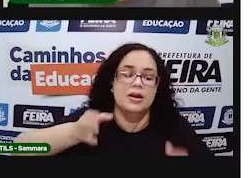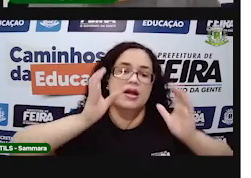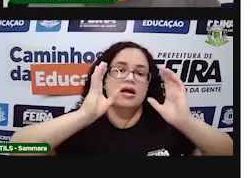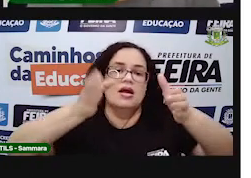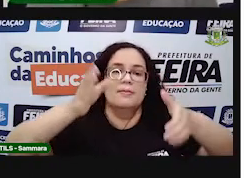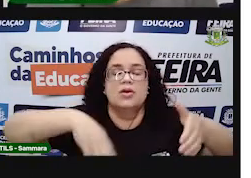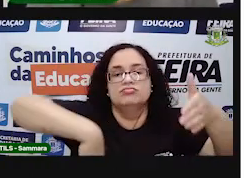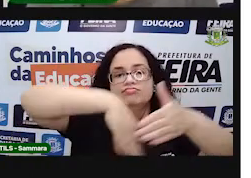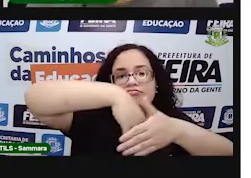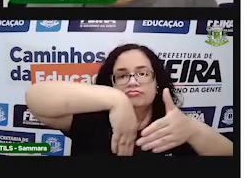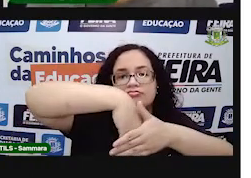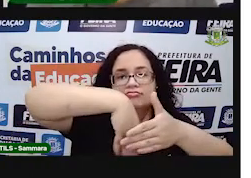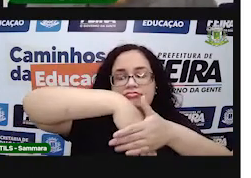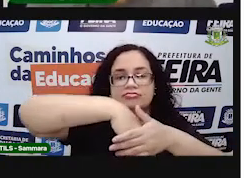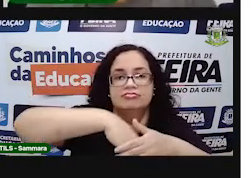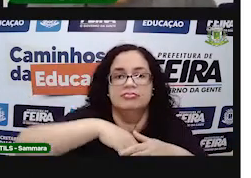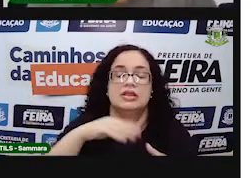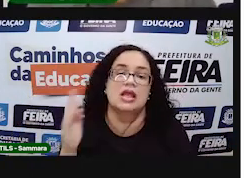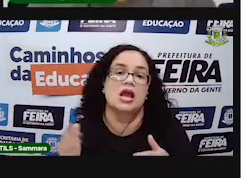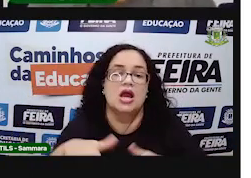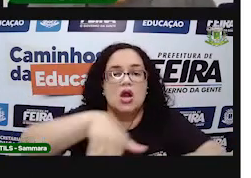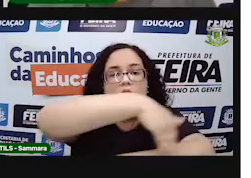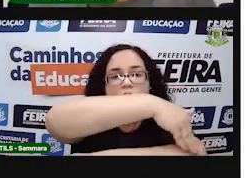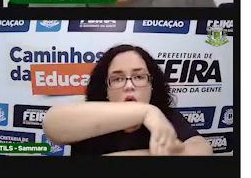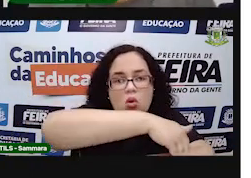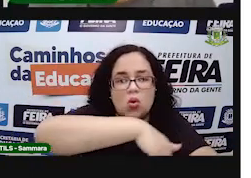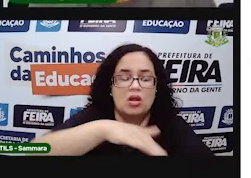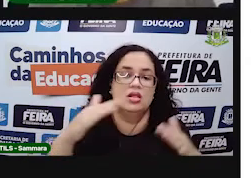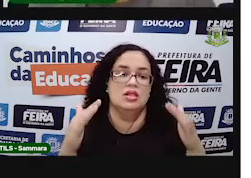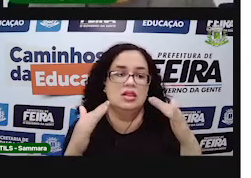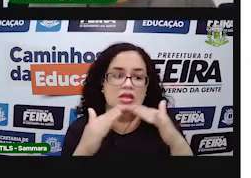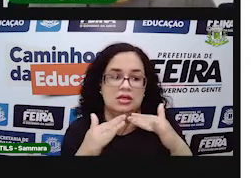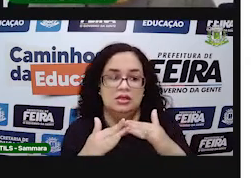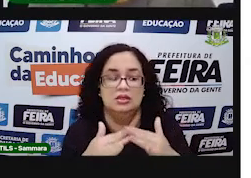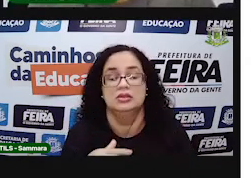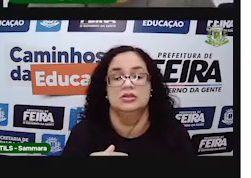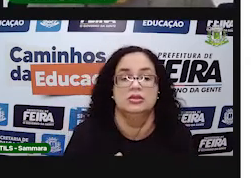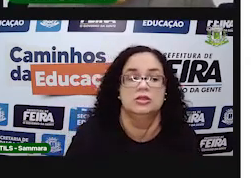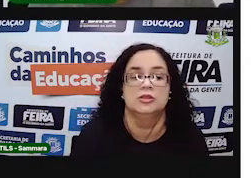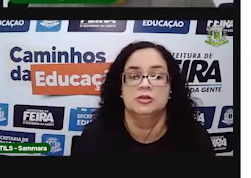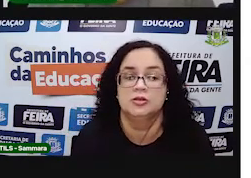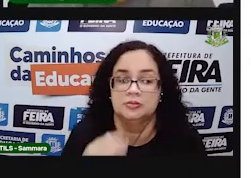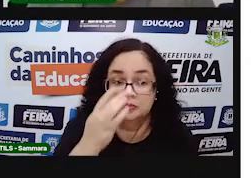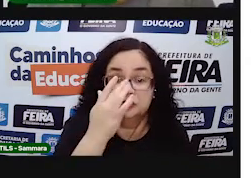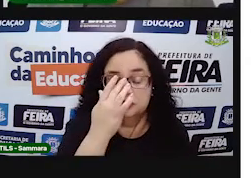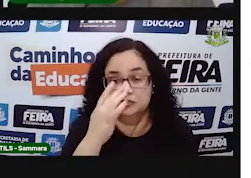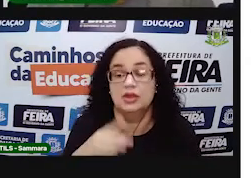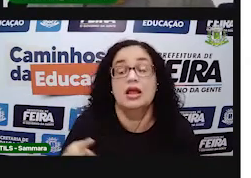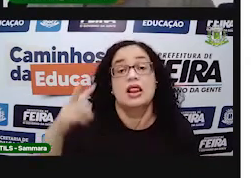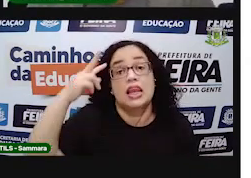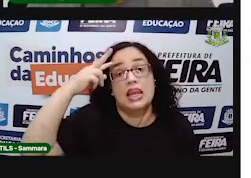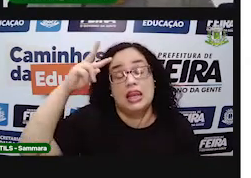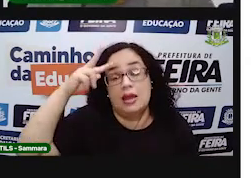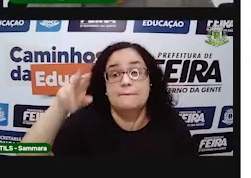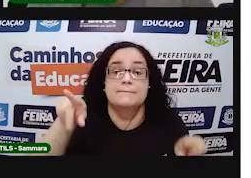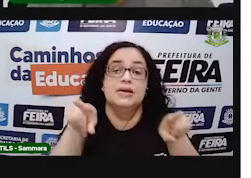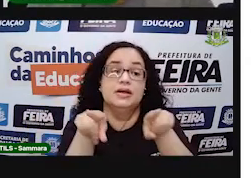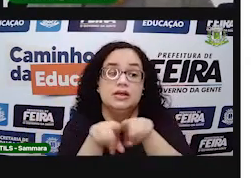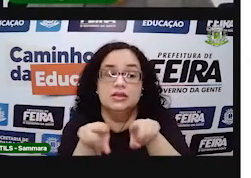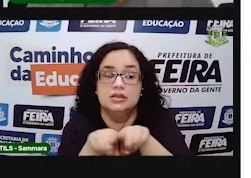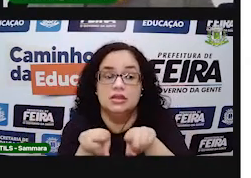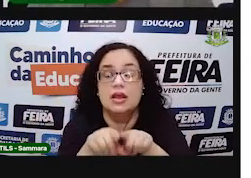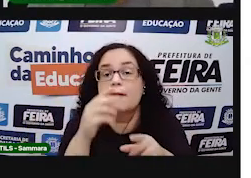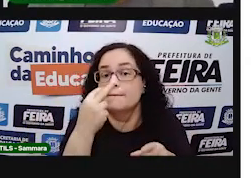lembra a bola de futebol que a gente joga, né, na rua, na frente da nossa casa, enfim. E